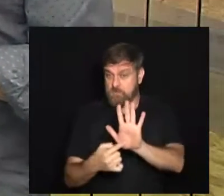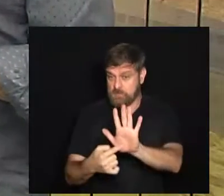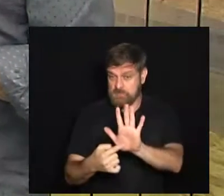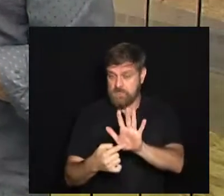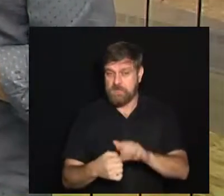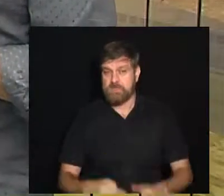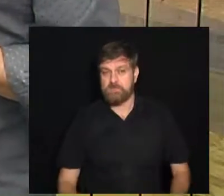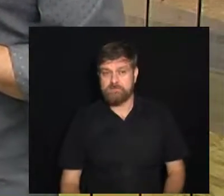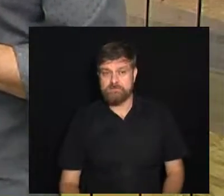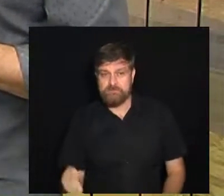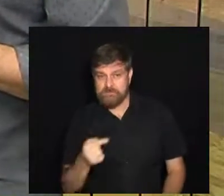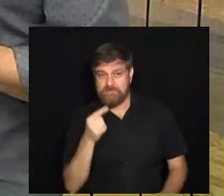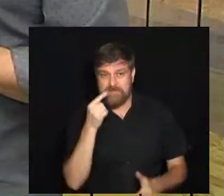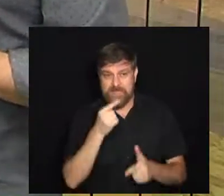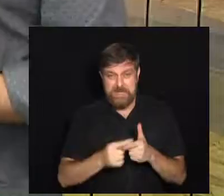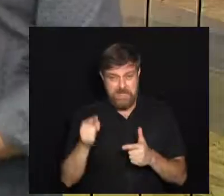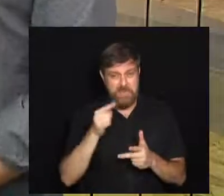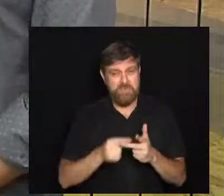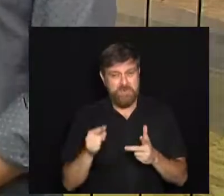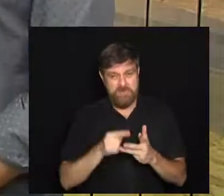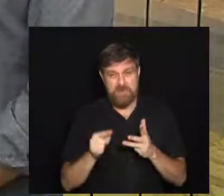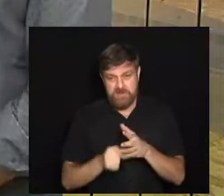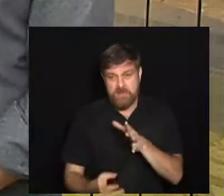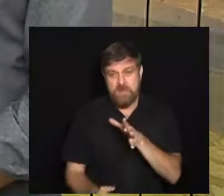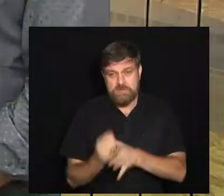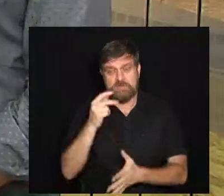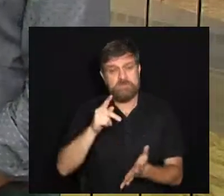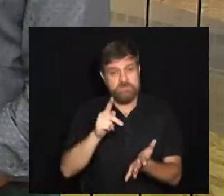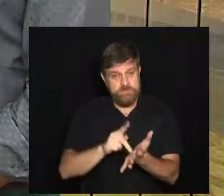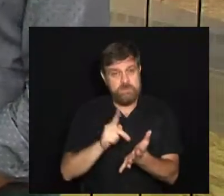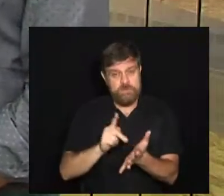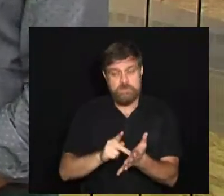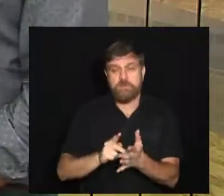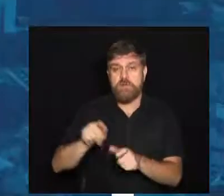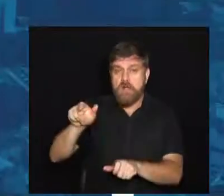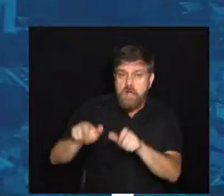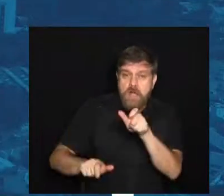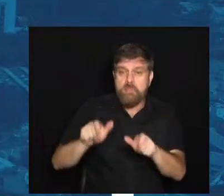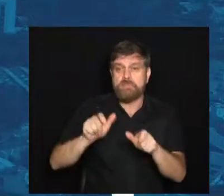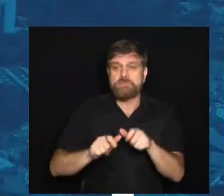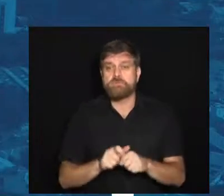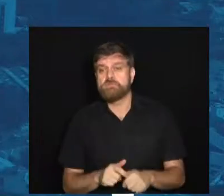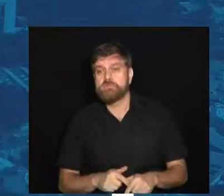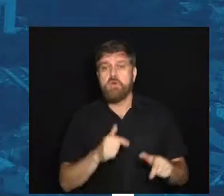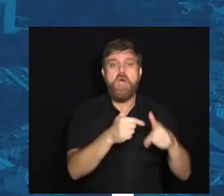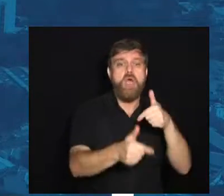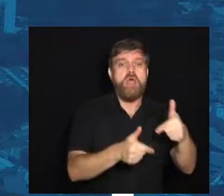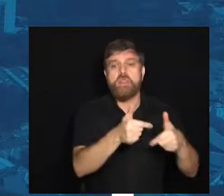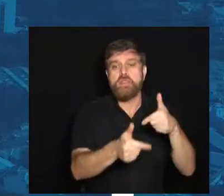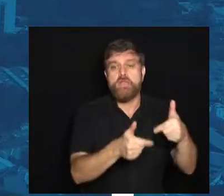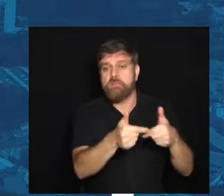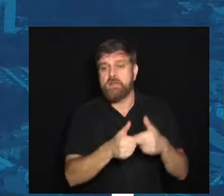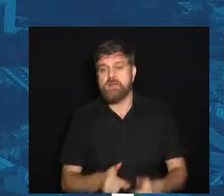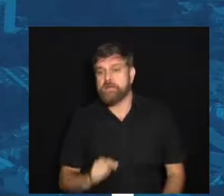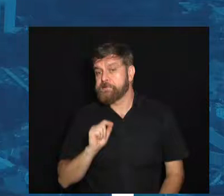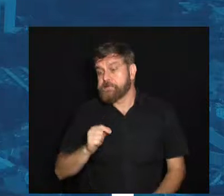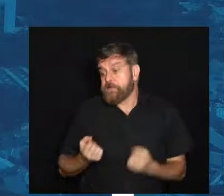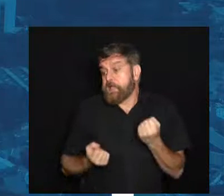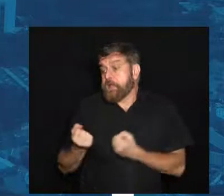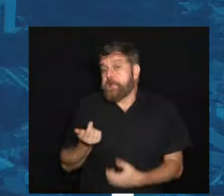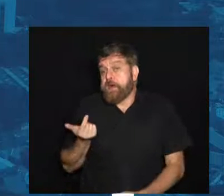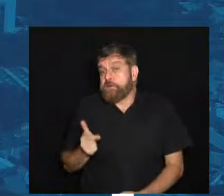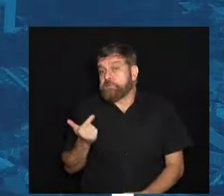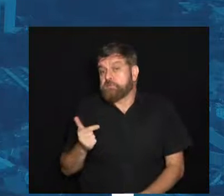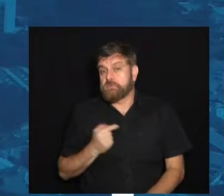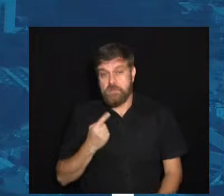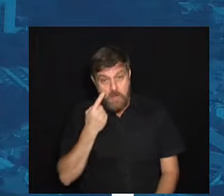porque esse é um problema que tem acontecido realmente as pessoas estão indo trabalhar estão indo para quem não tem carro